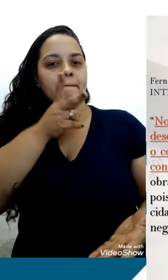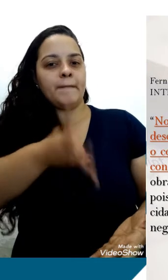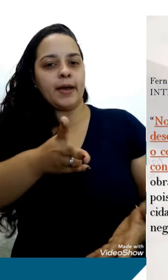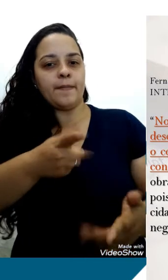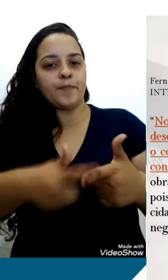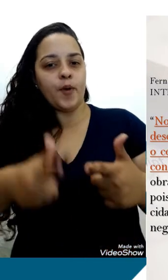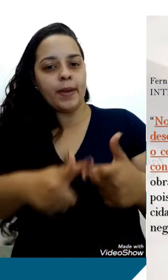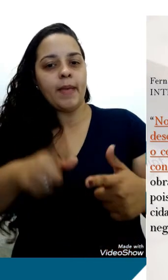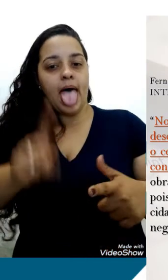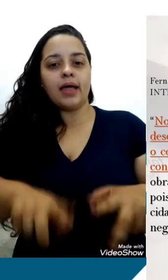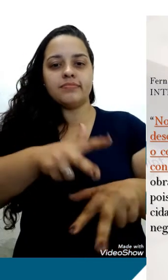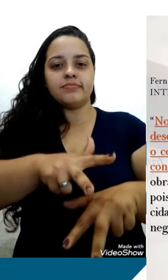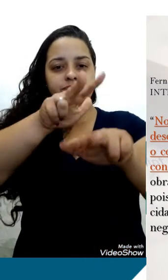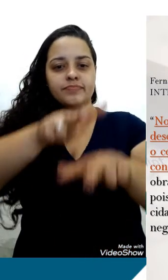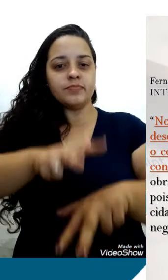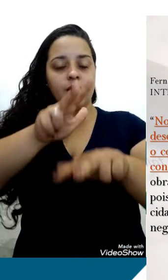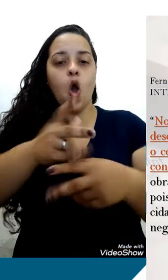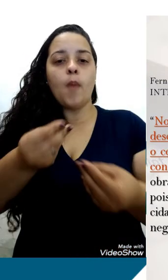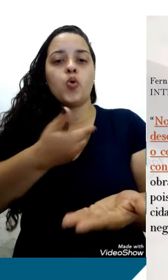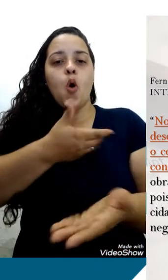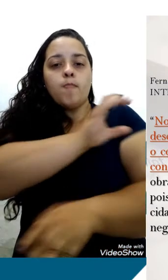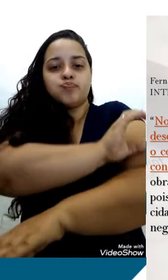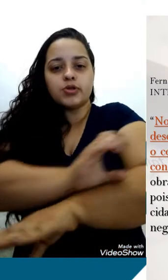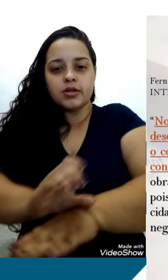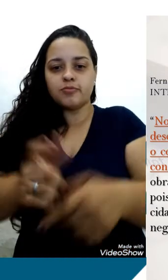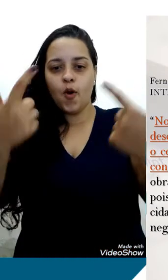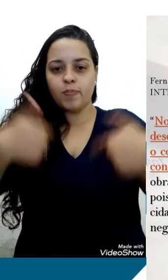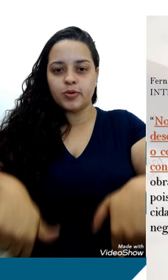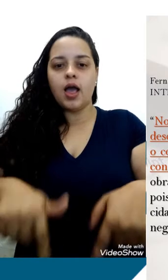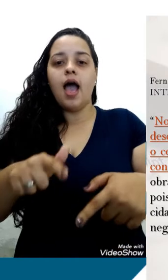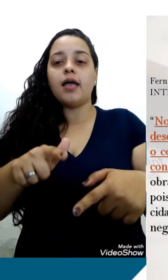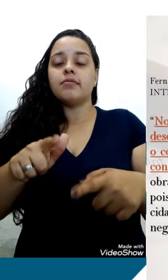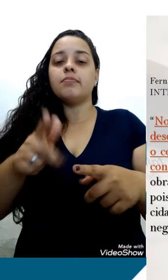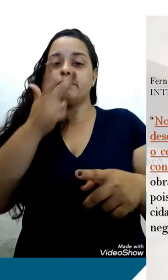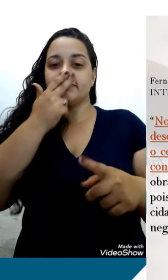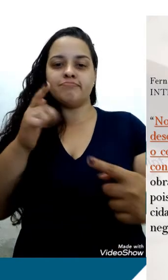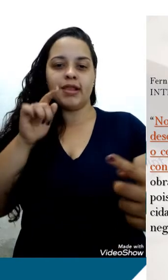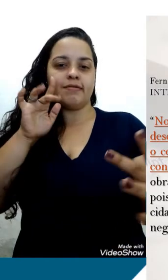a manipulação do comportamento das pessoas através da tecnologia.